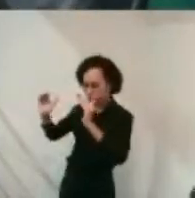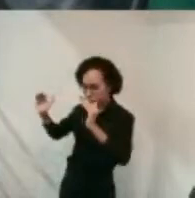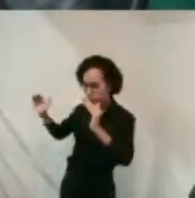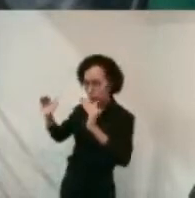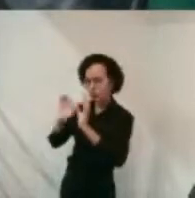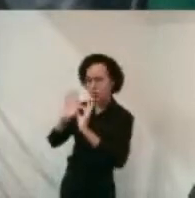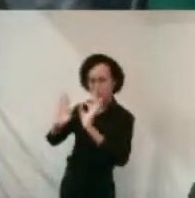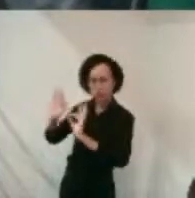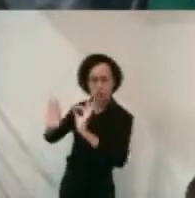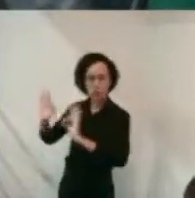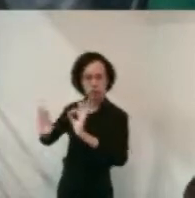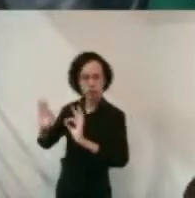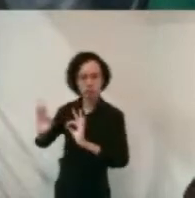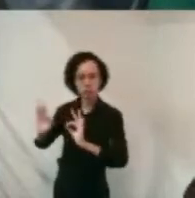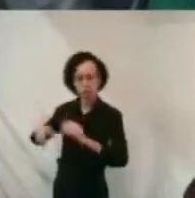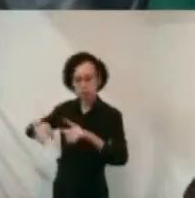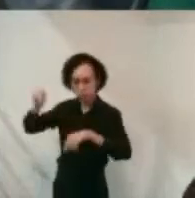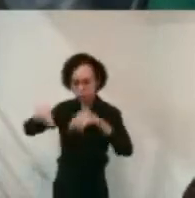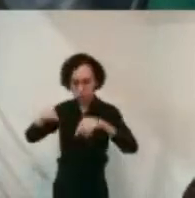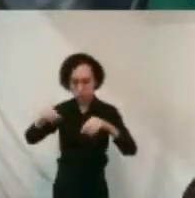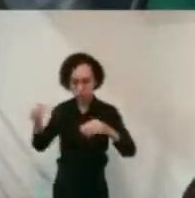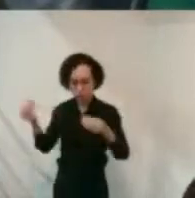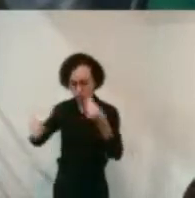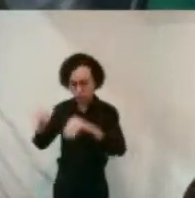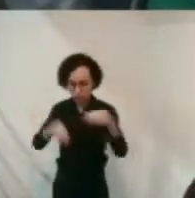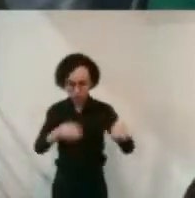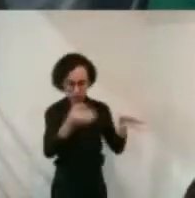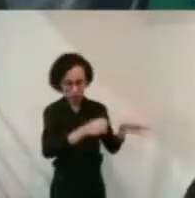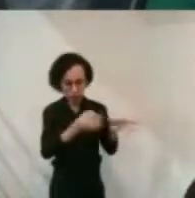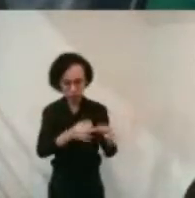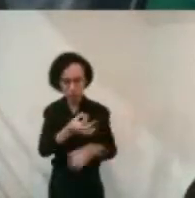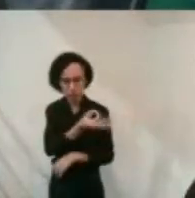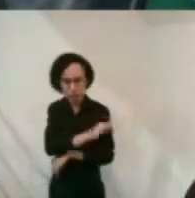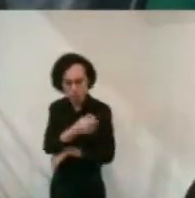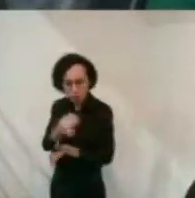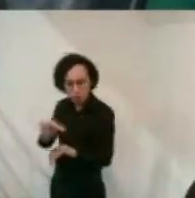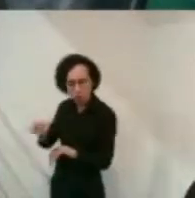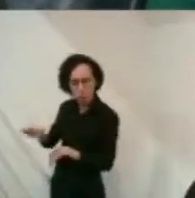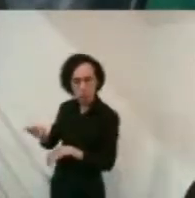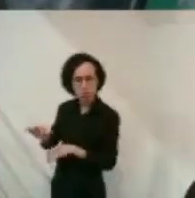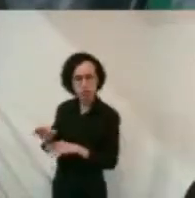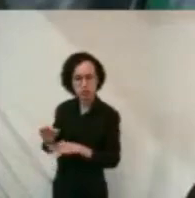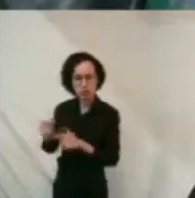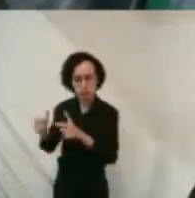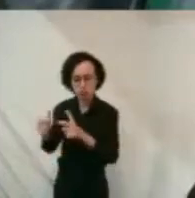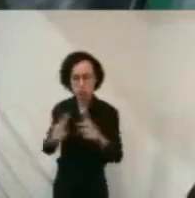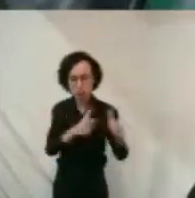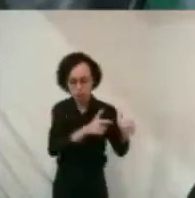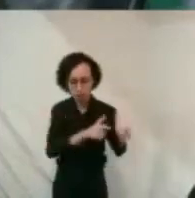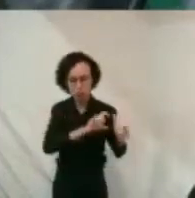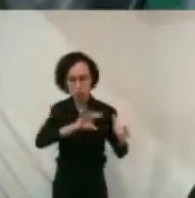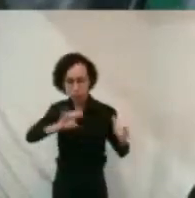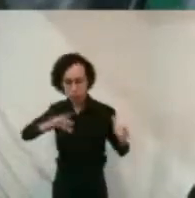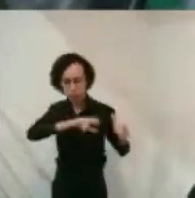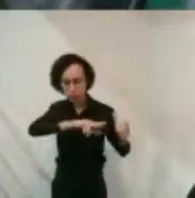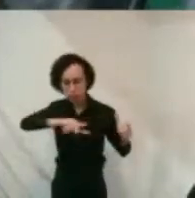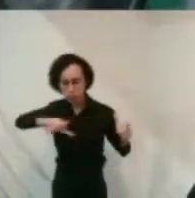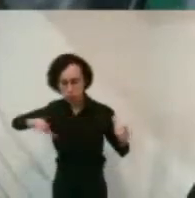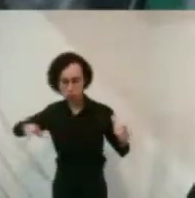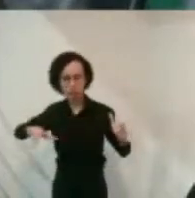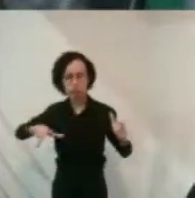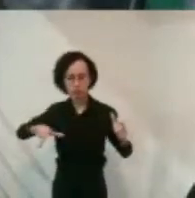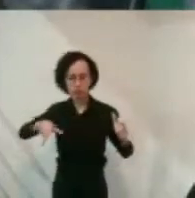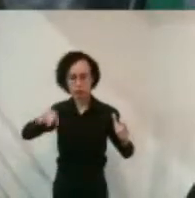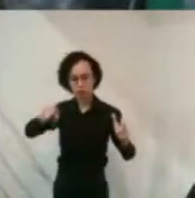a coleta seletiva, fazendo ecoponto, todas essas coisas que realmente vão fazer com que aquele catador que estava naquele